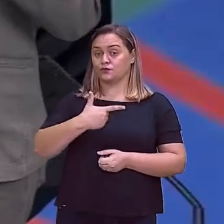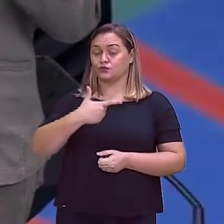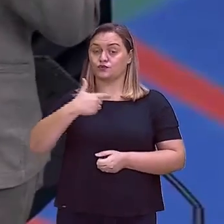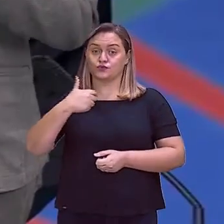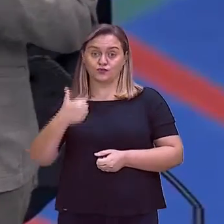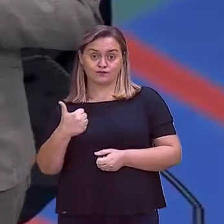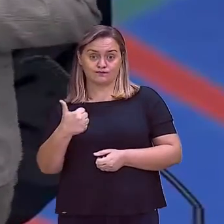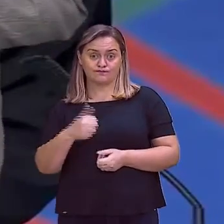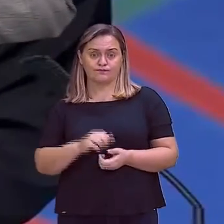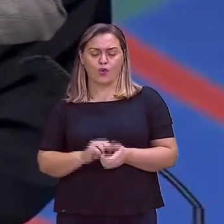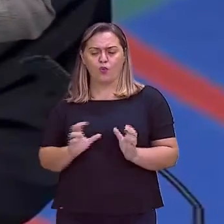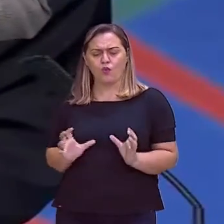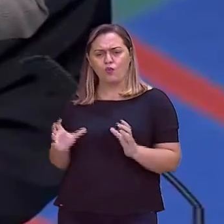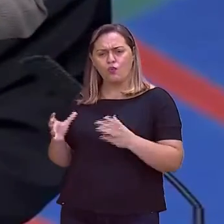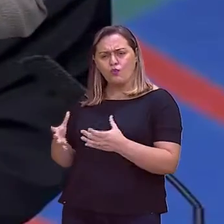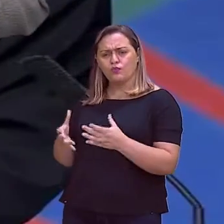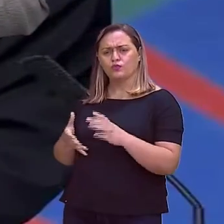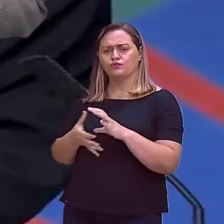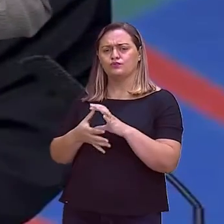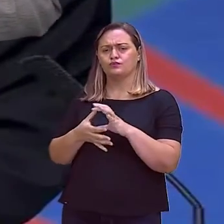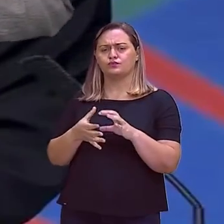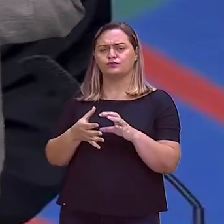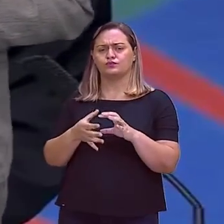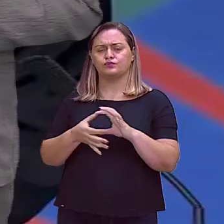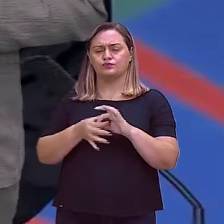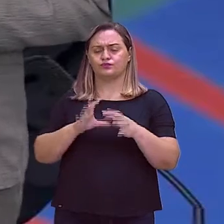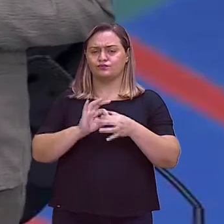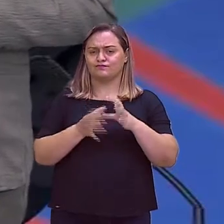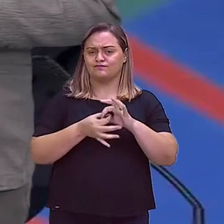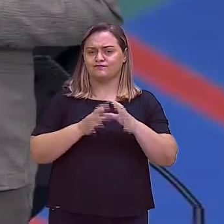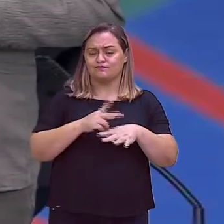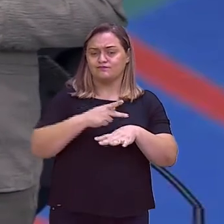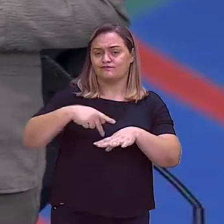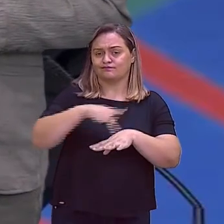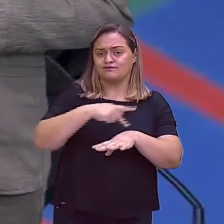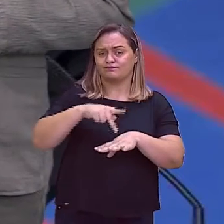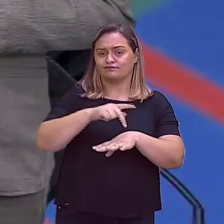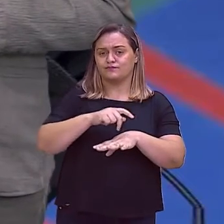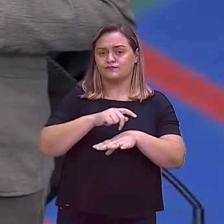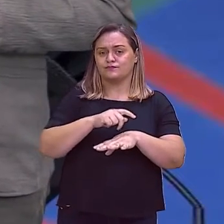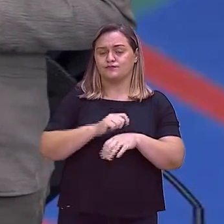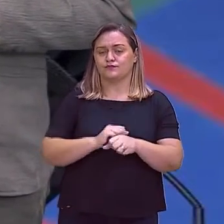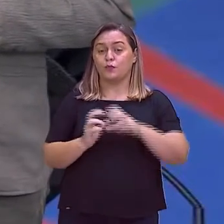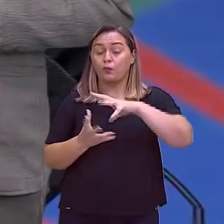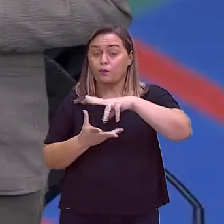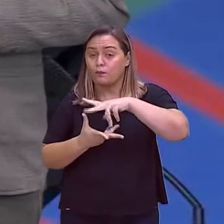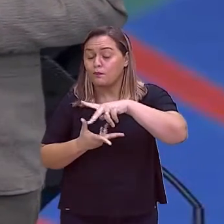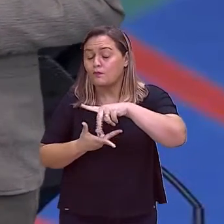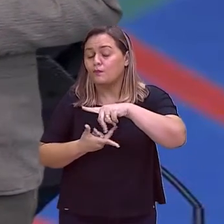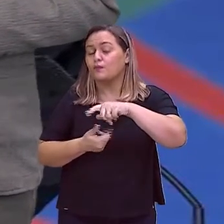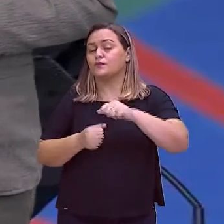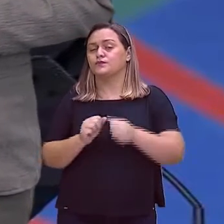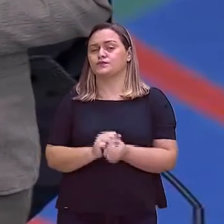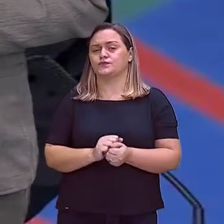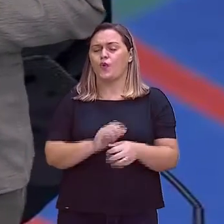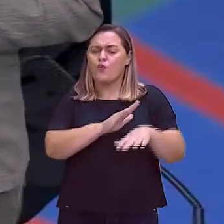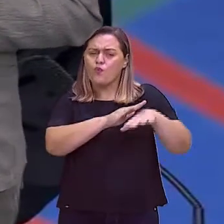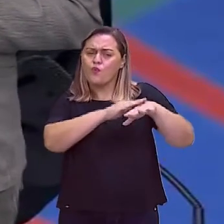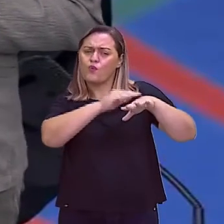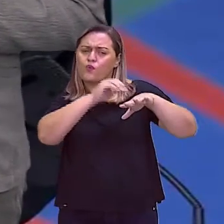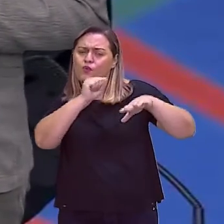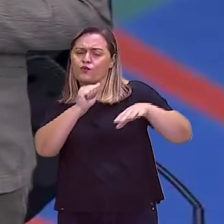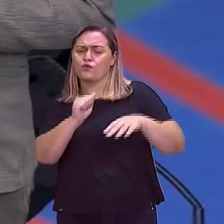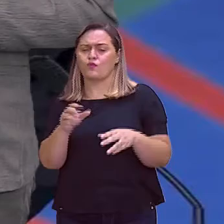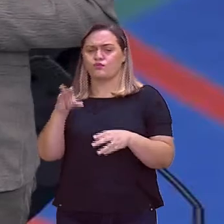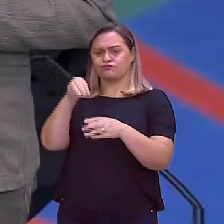o Comitê Olímpico Internacional convocou a eleição para selecionar a cidade